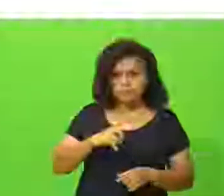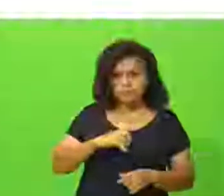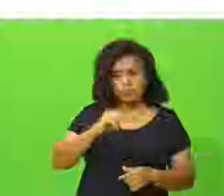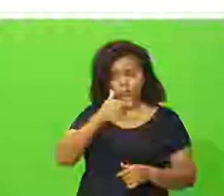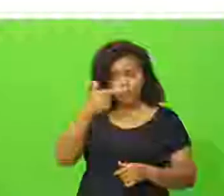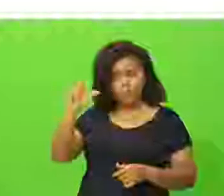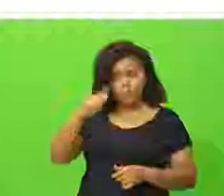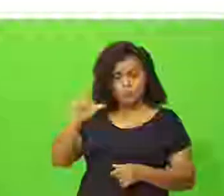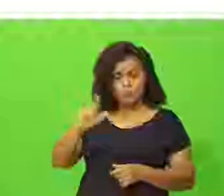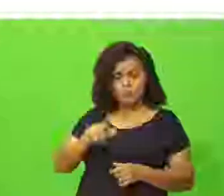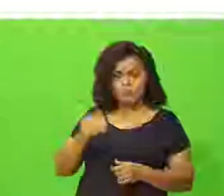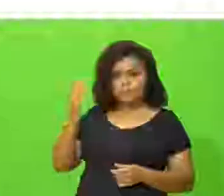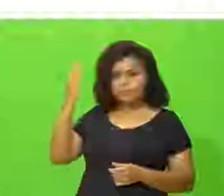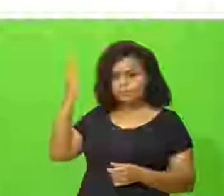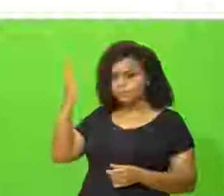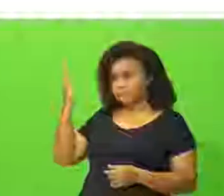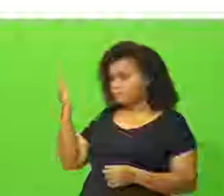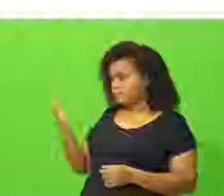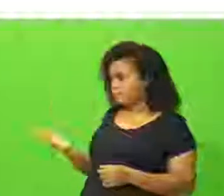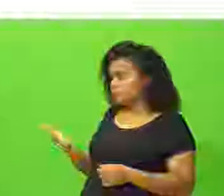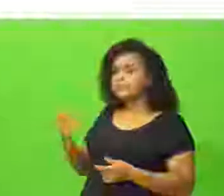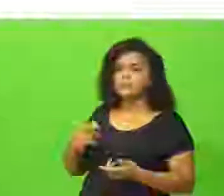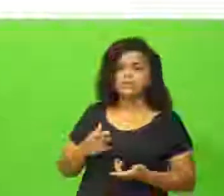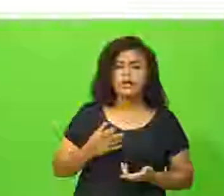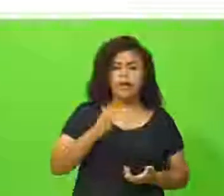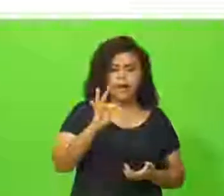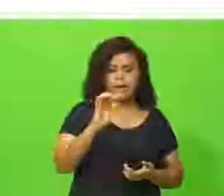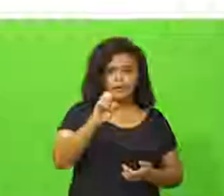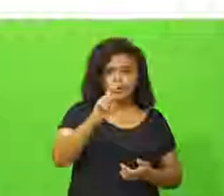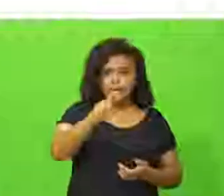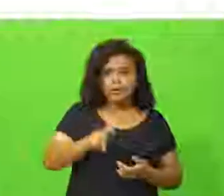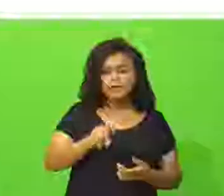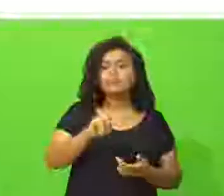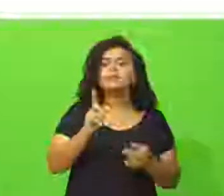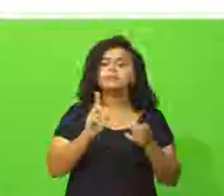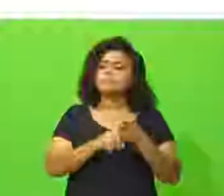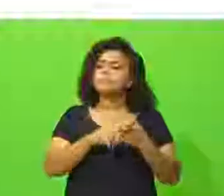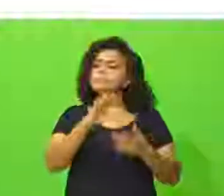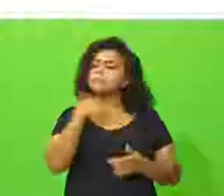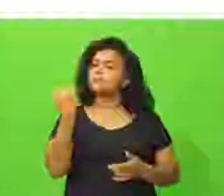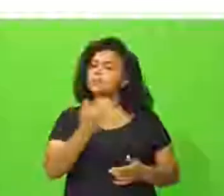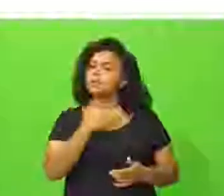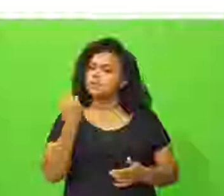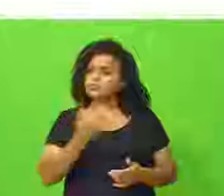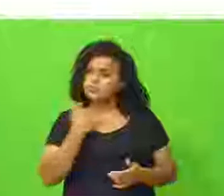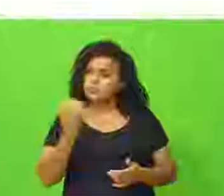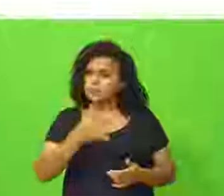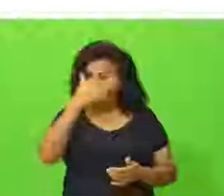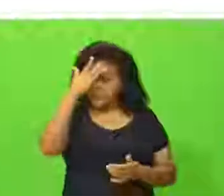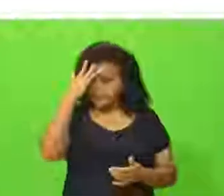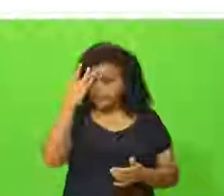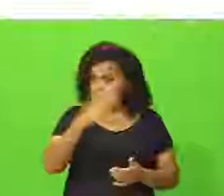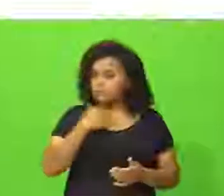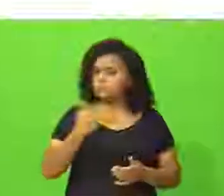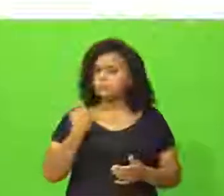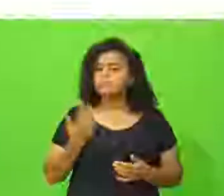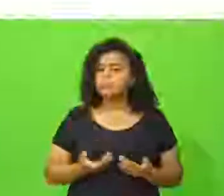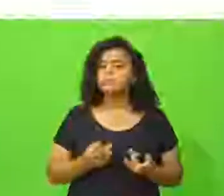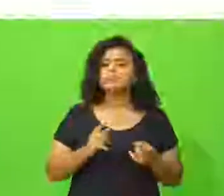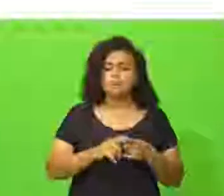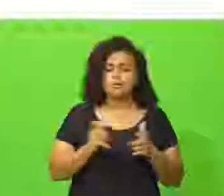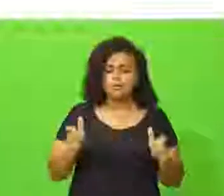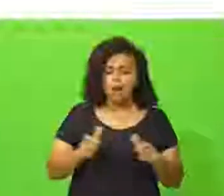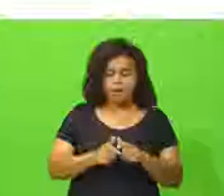taxa de mortalidade, que vai ser o número de óbitos. Então, isso aí vai influenciar em quê? No aumento do número